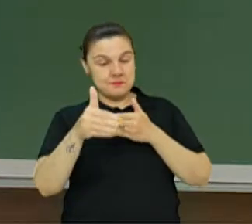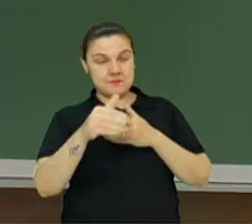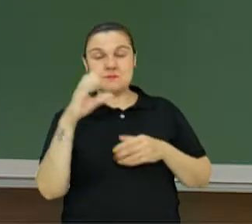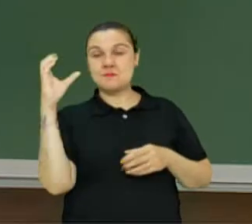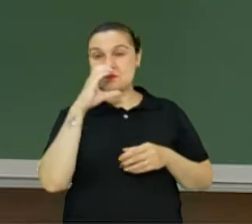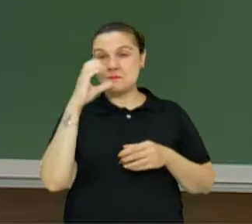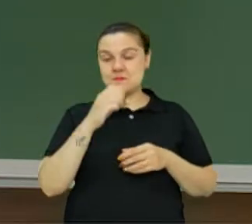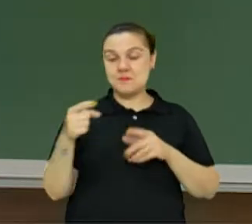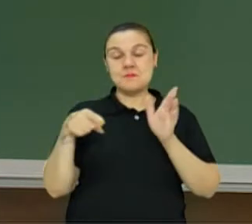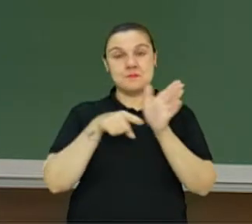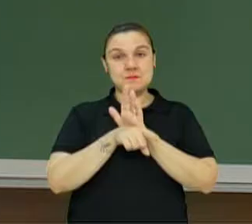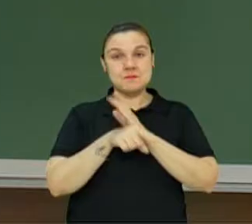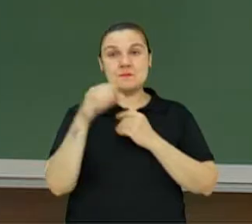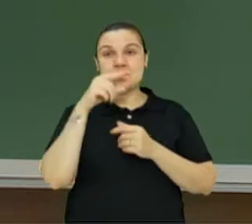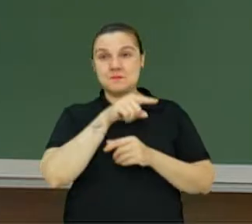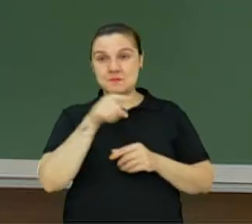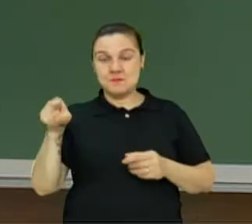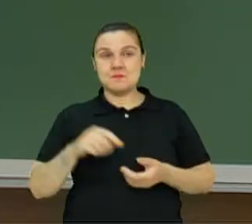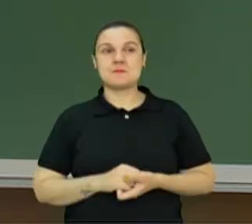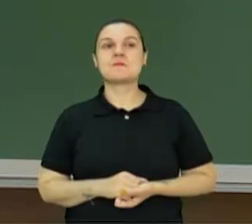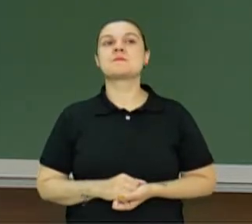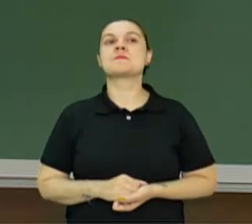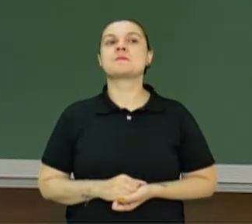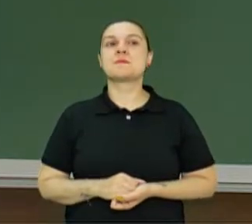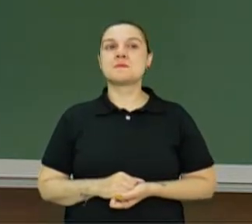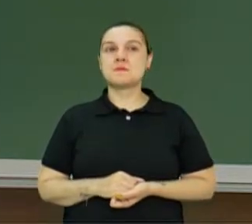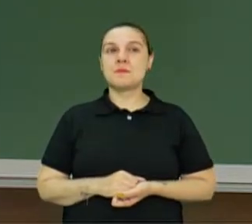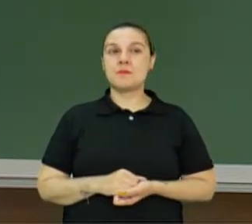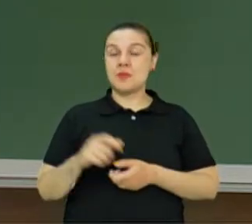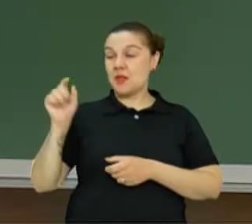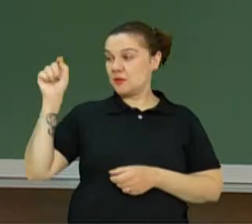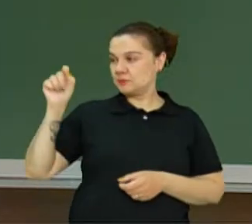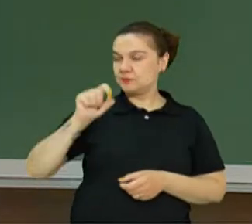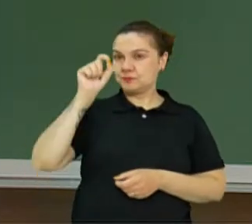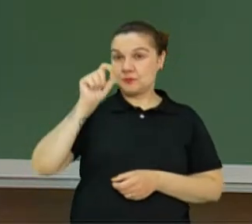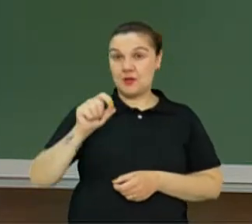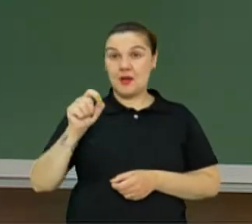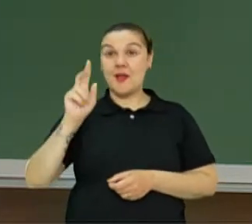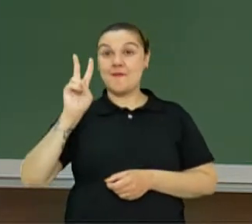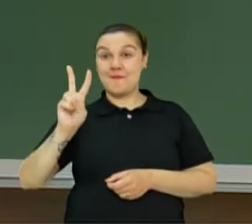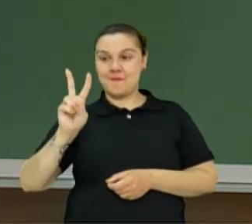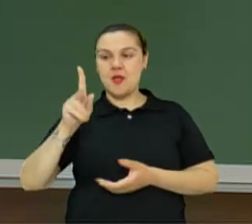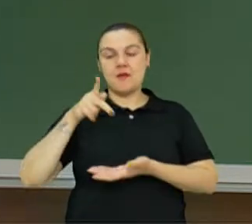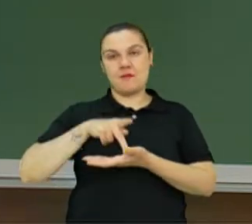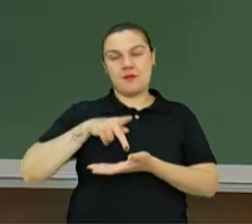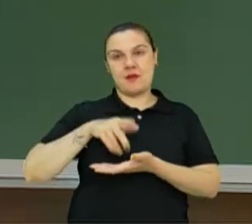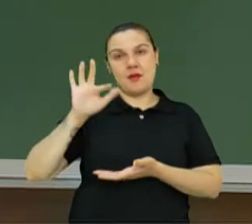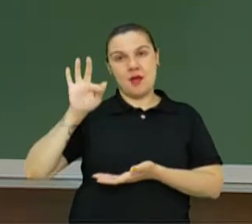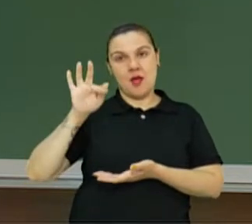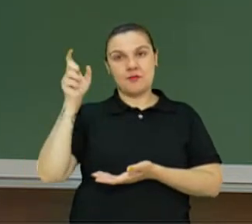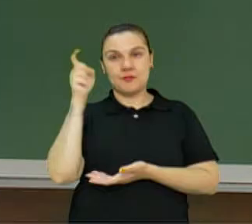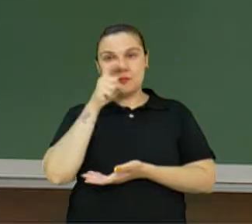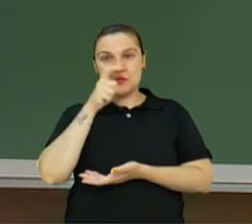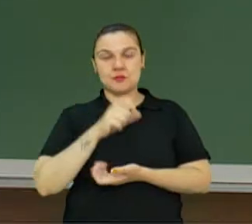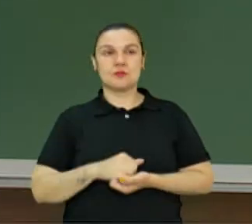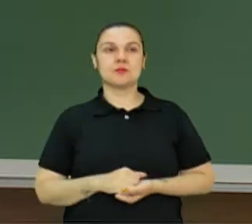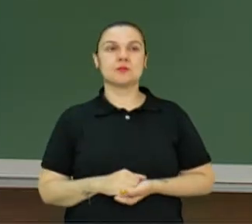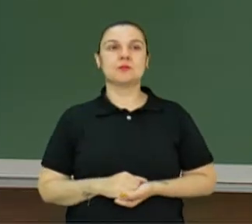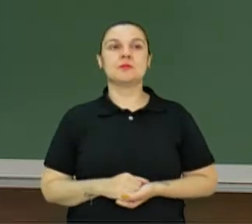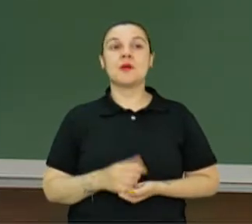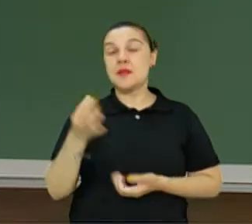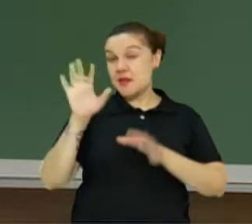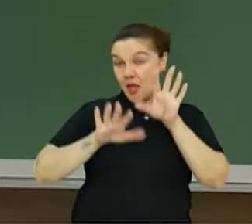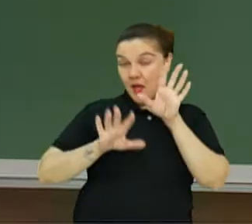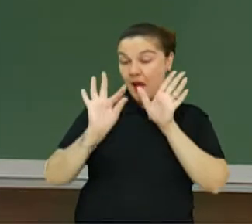sequência, temos uma questão aqui para você responder, assinalando verdadeiro ou falso e, claro, corrigindo as